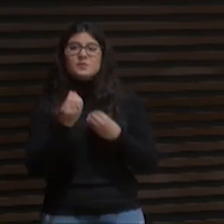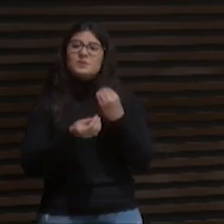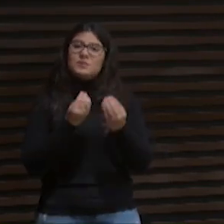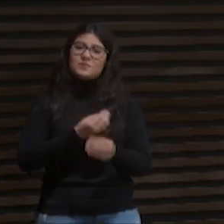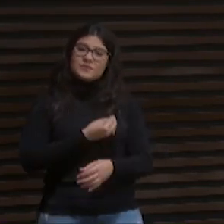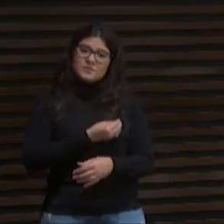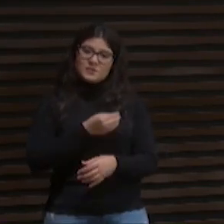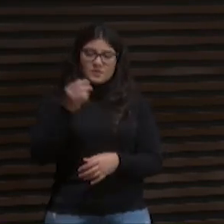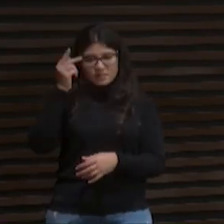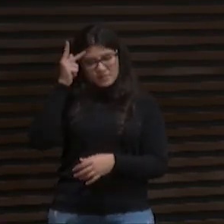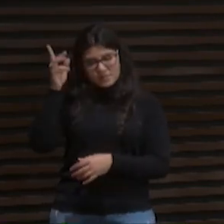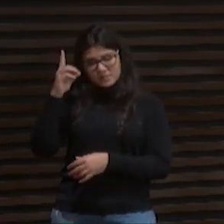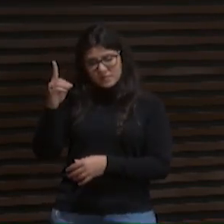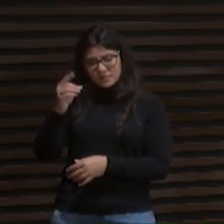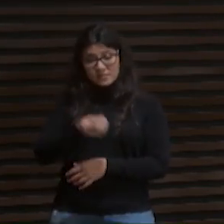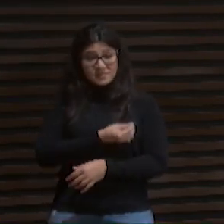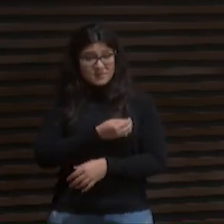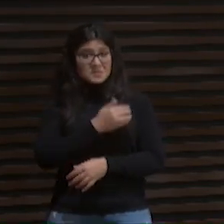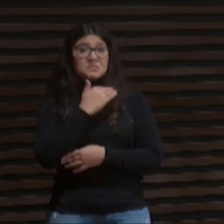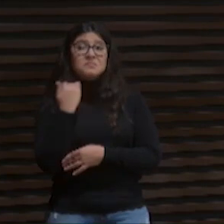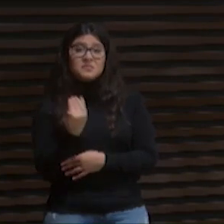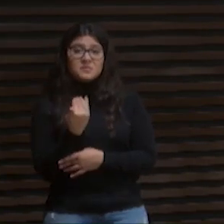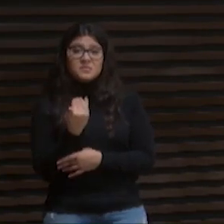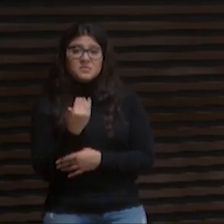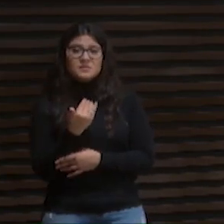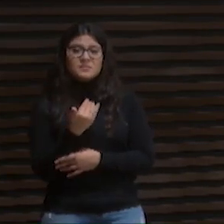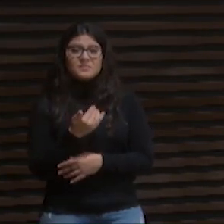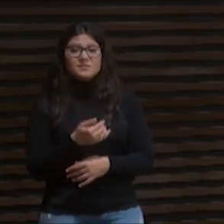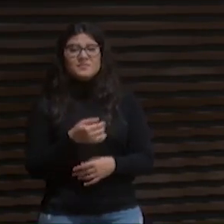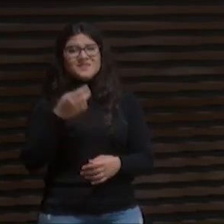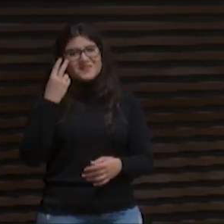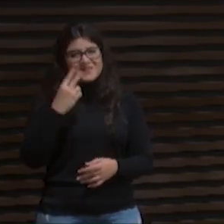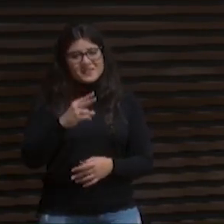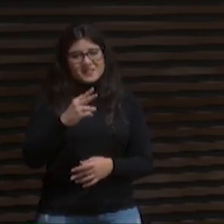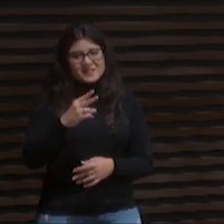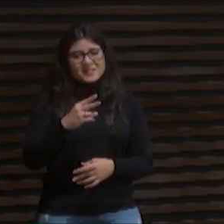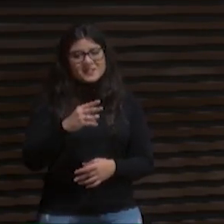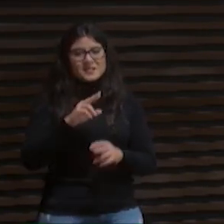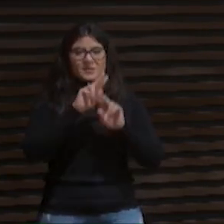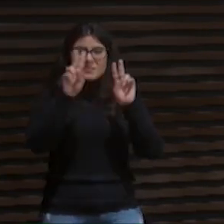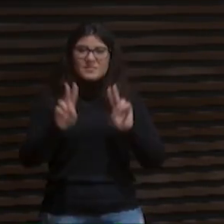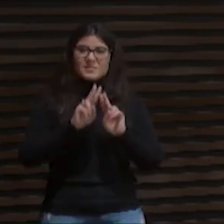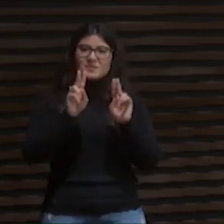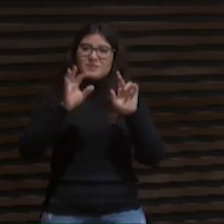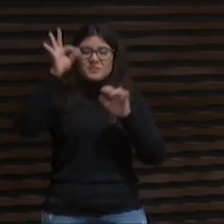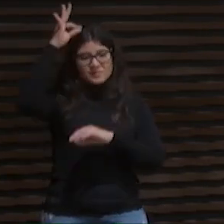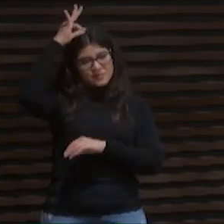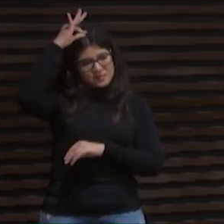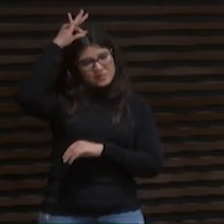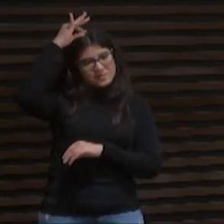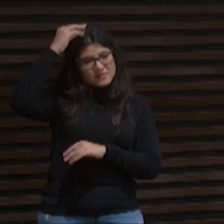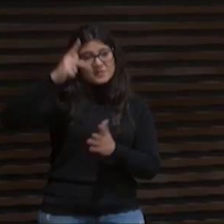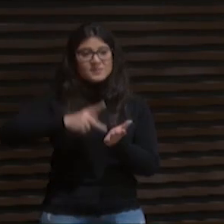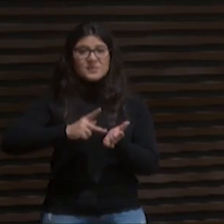para Deus, quer a vida, quer a morte, eram vistas pela ótica espiritual, da